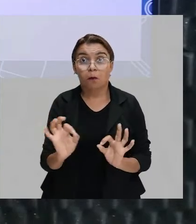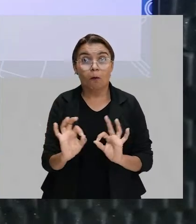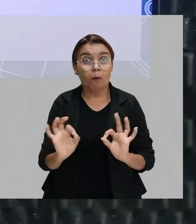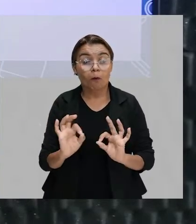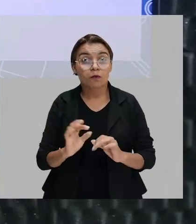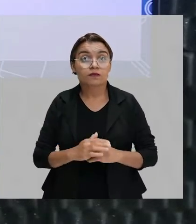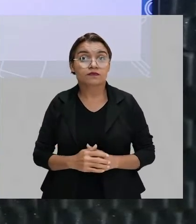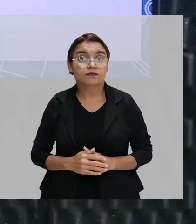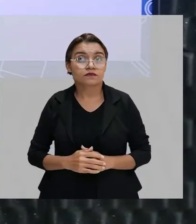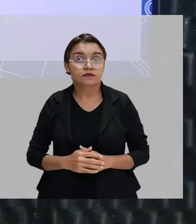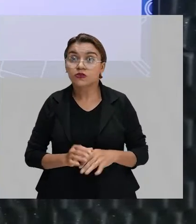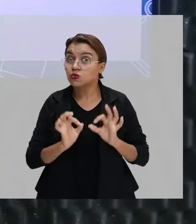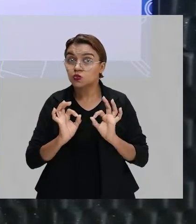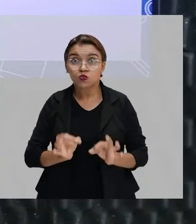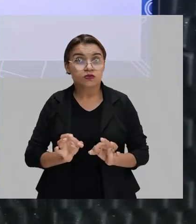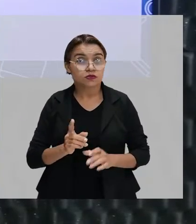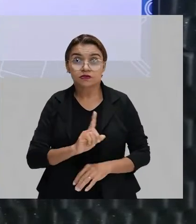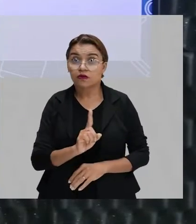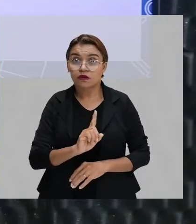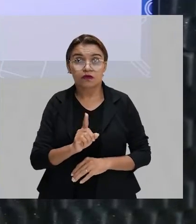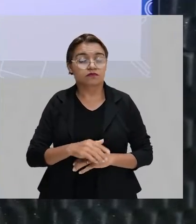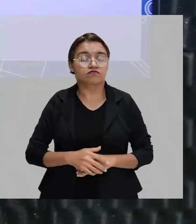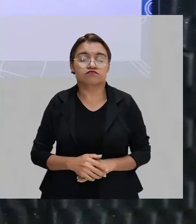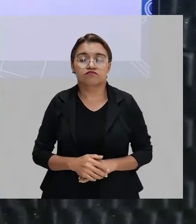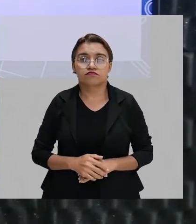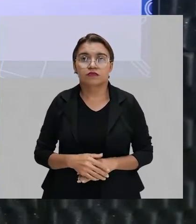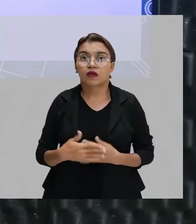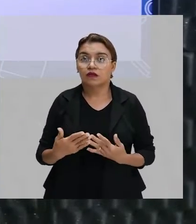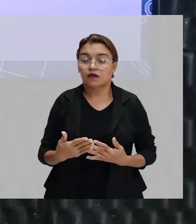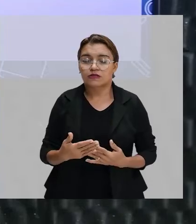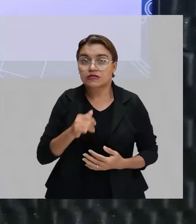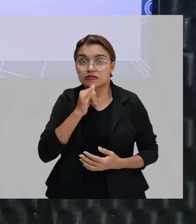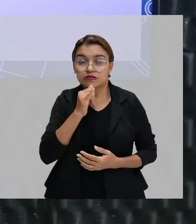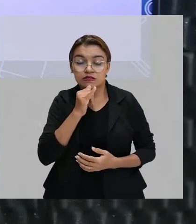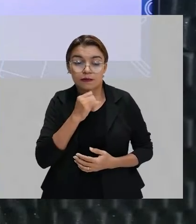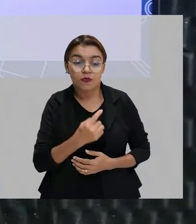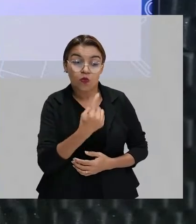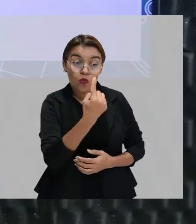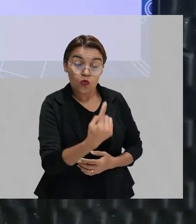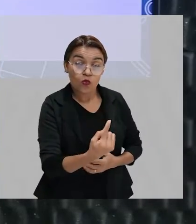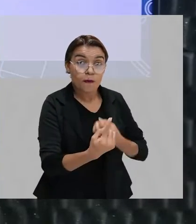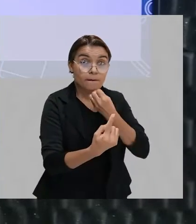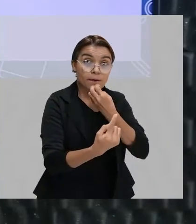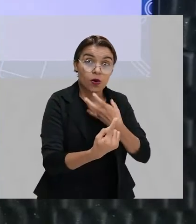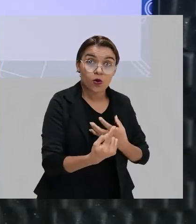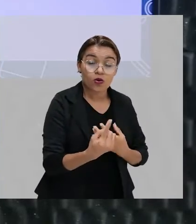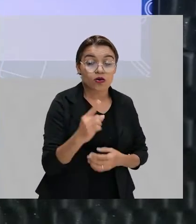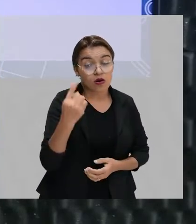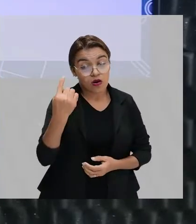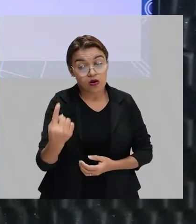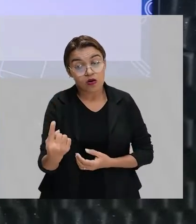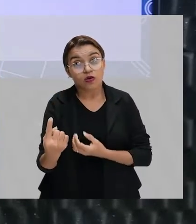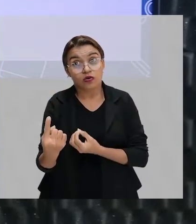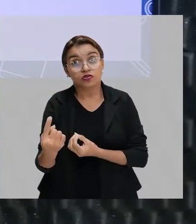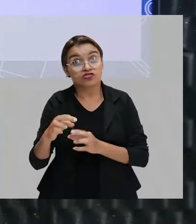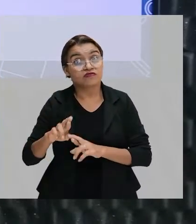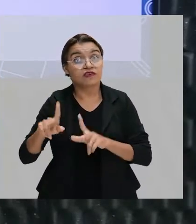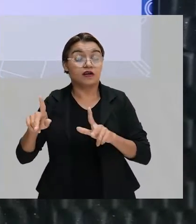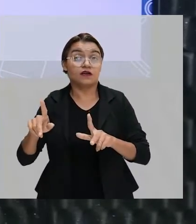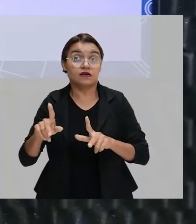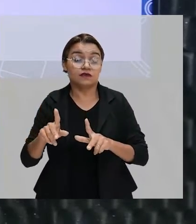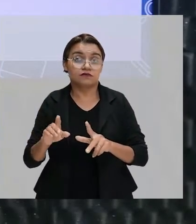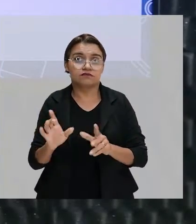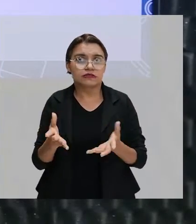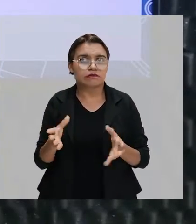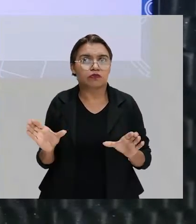bom então não é certo porque o que é bom para um não é bom para outro e quem dirá para